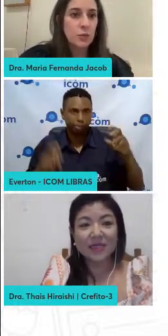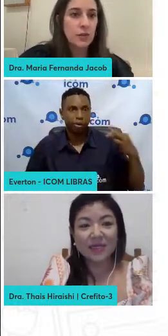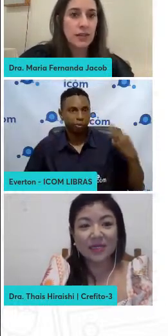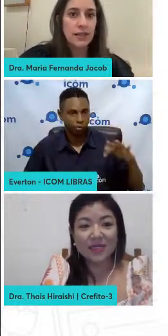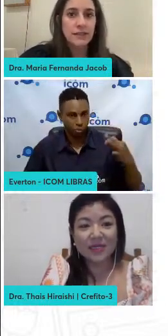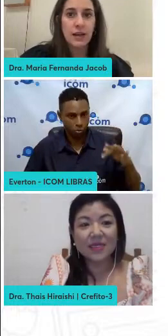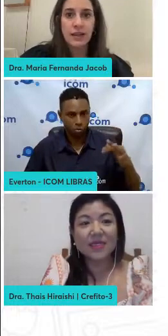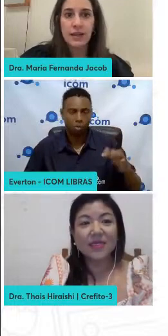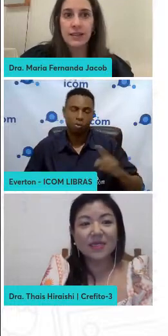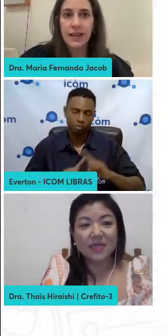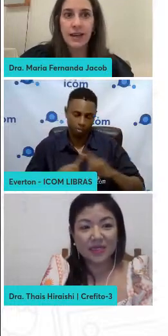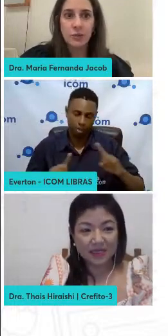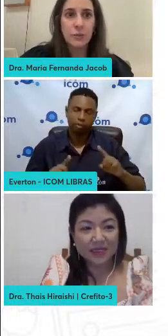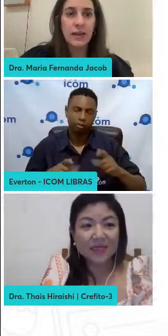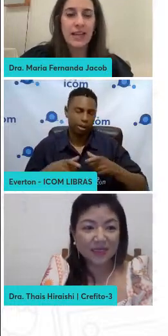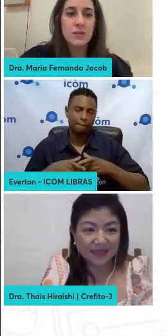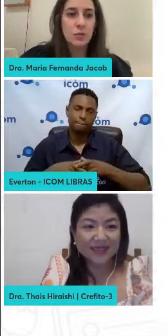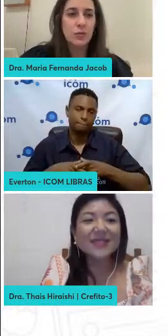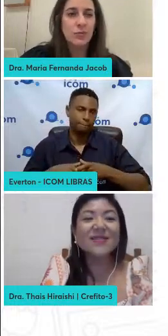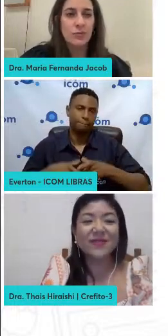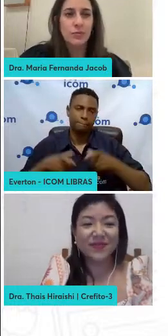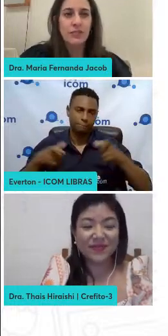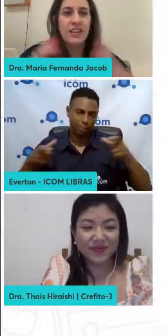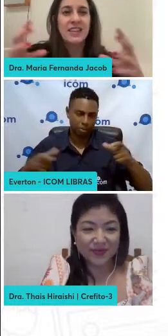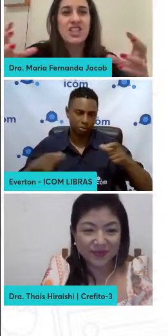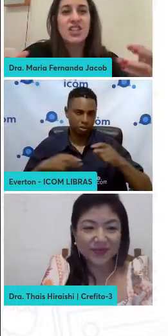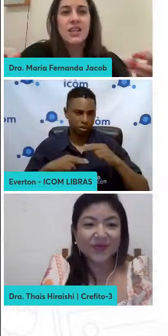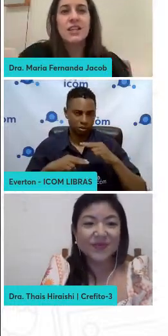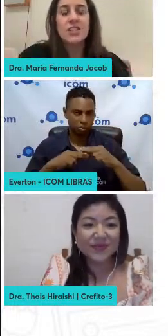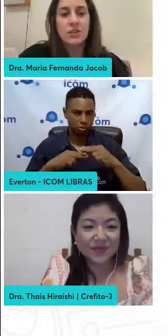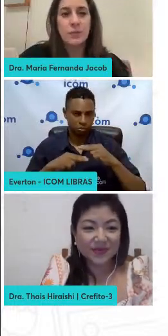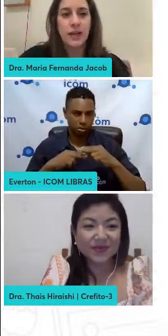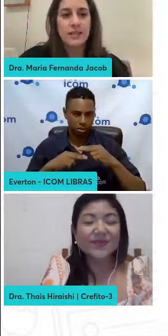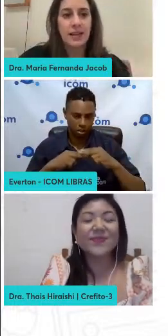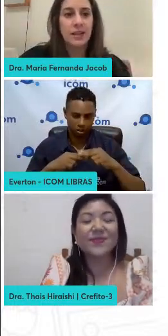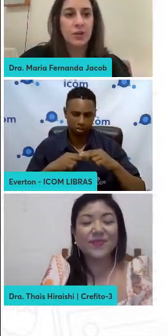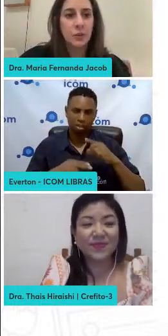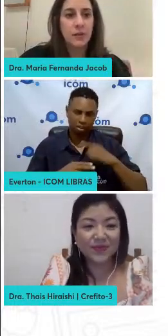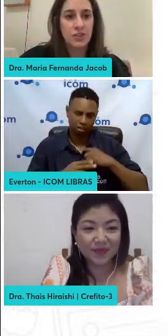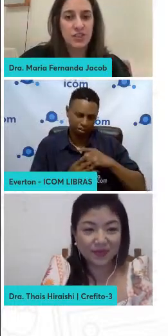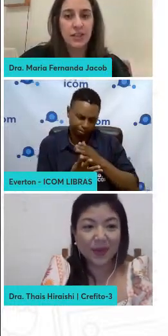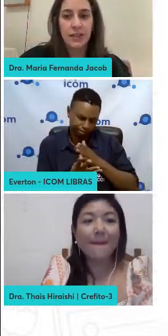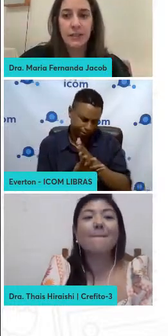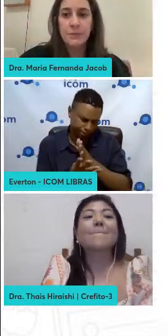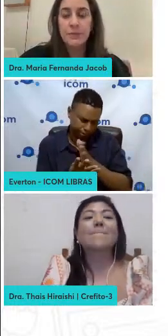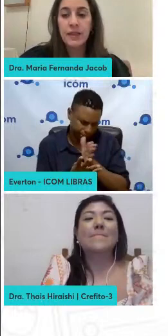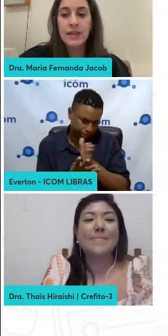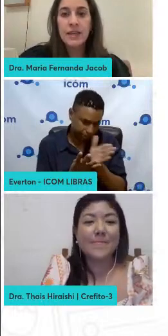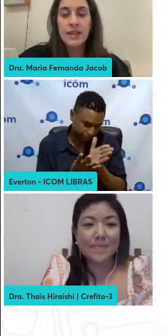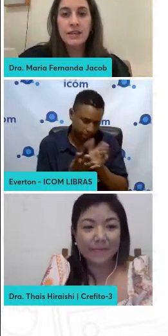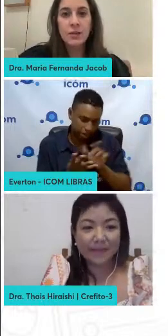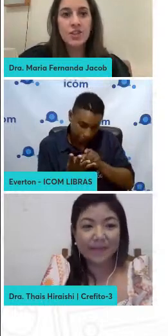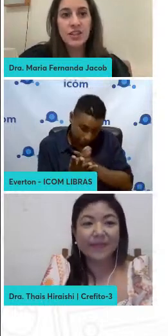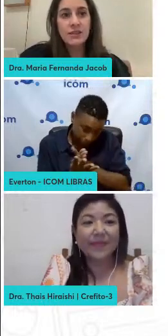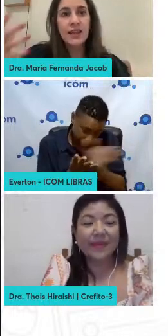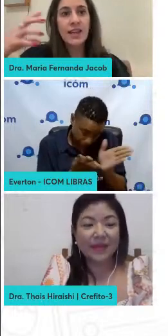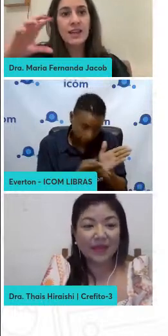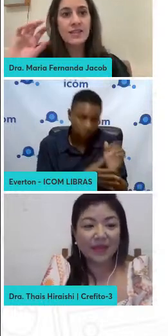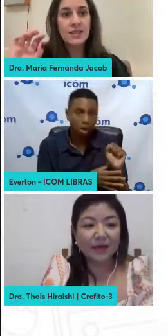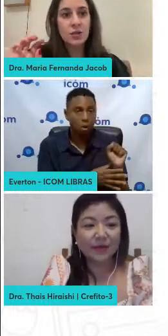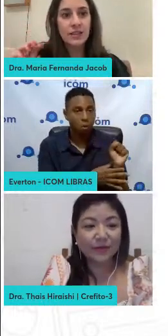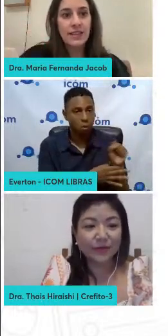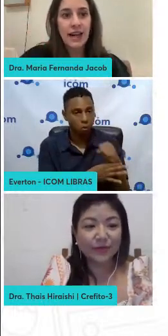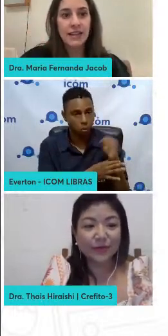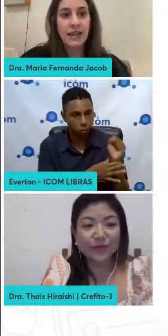maioria atua no Pilates, uma vertente grande do Pilates é na ortopedia, né? Então, eu acho que